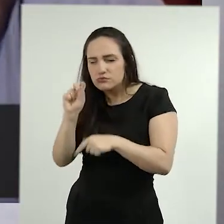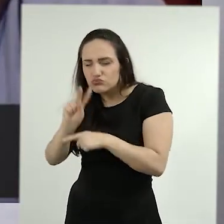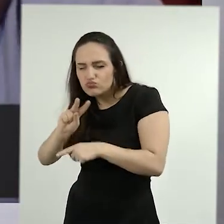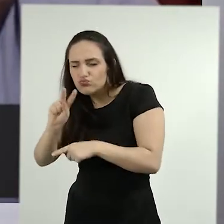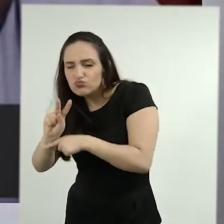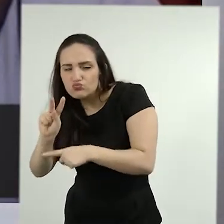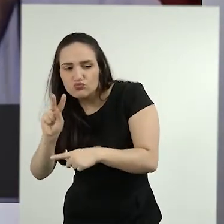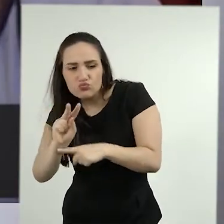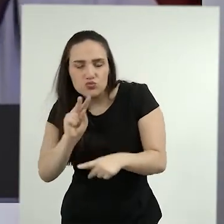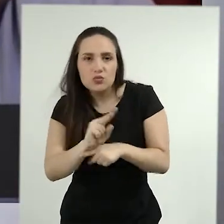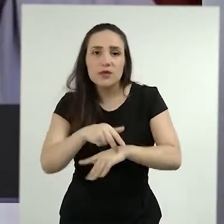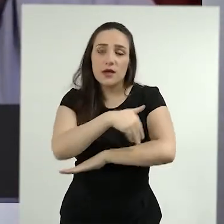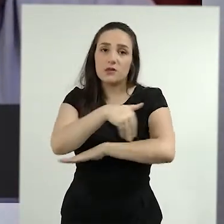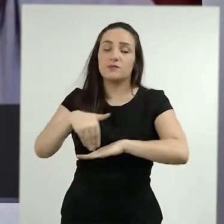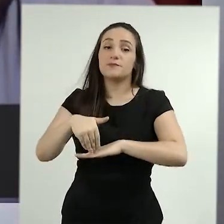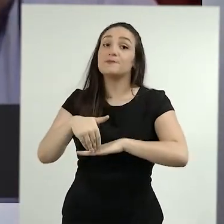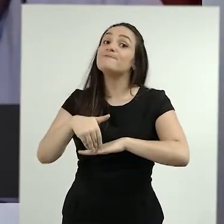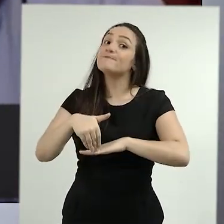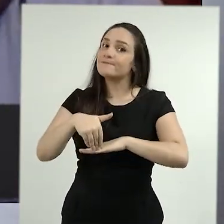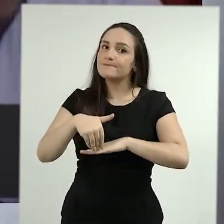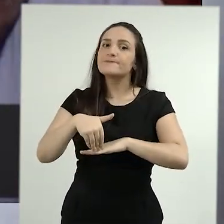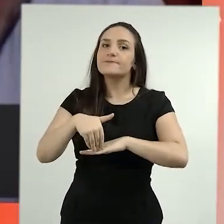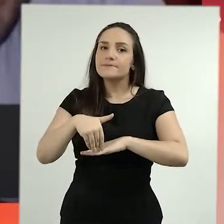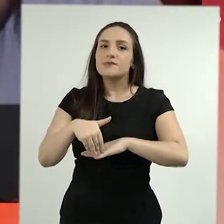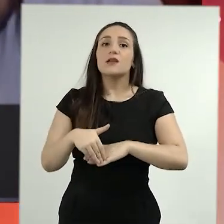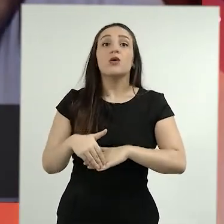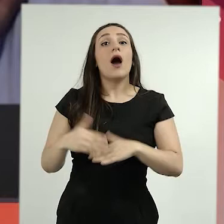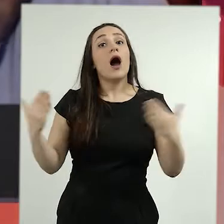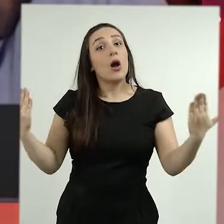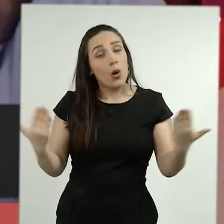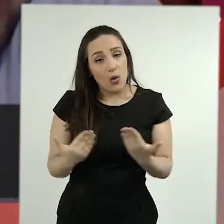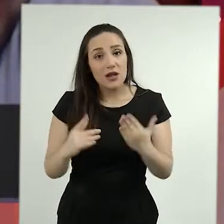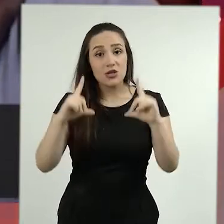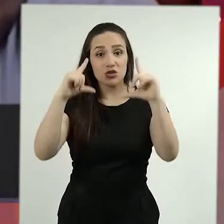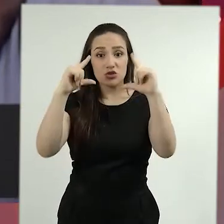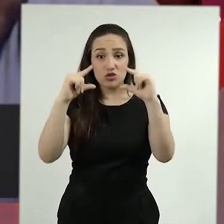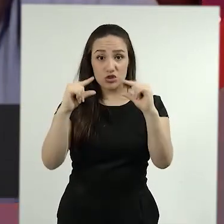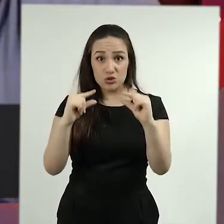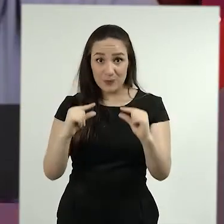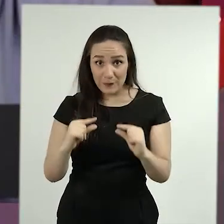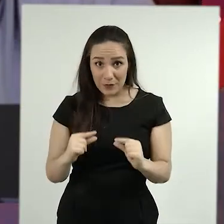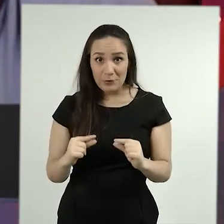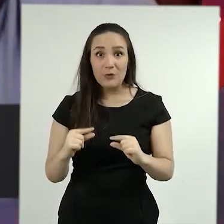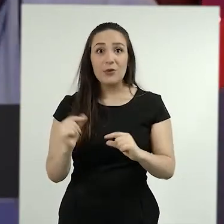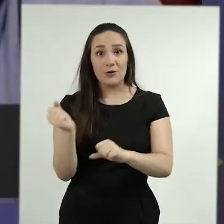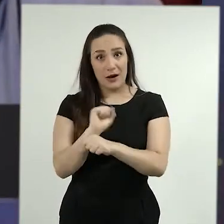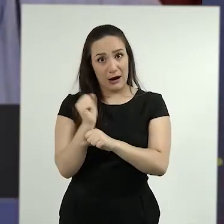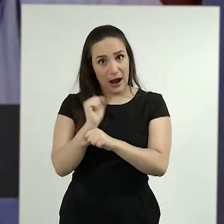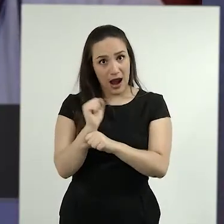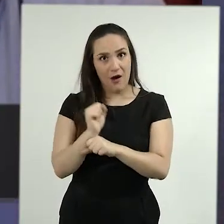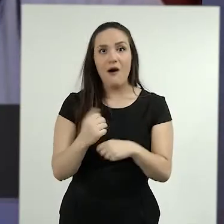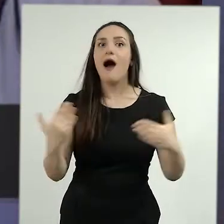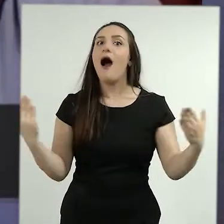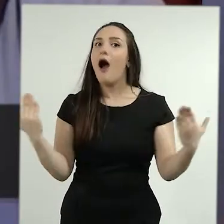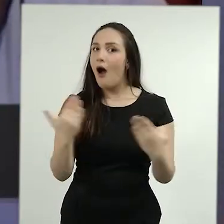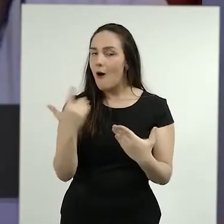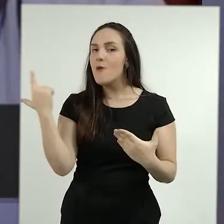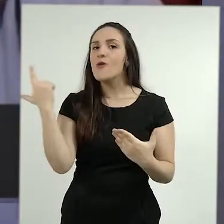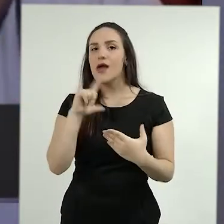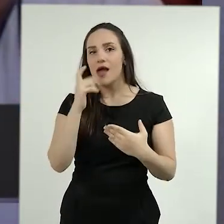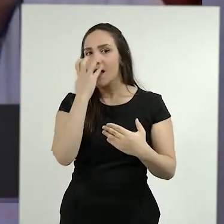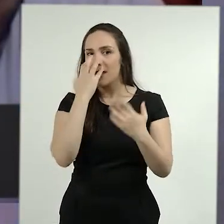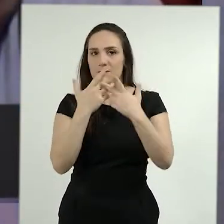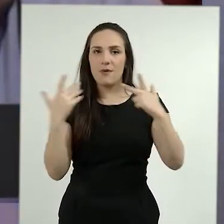essa movimentação deles nas estradas. E, claro, essa diminuição do movimento nas estradas, a quarentena, permite um pouco mais que os